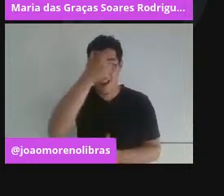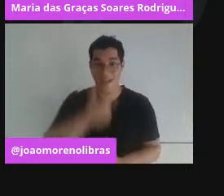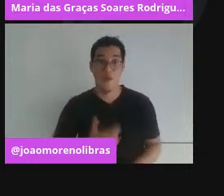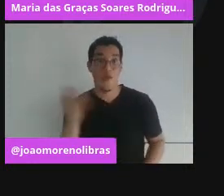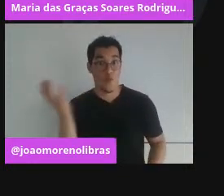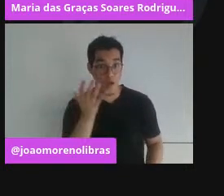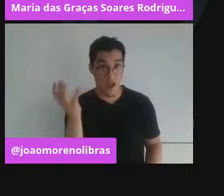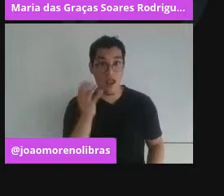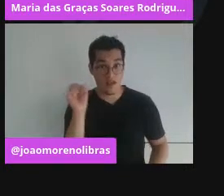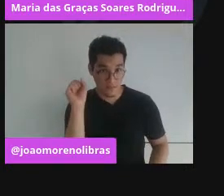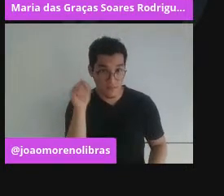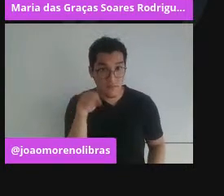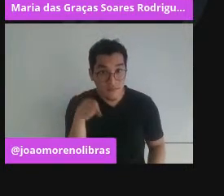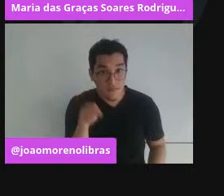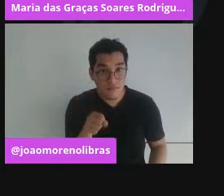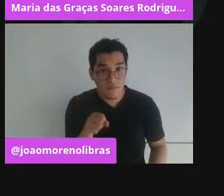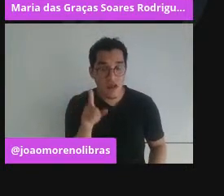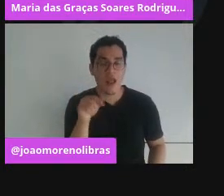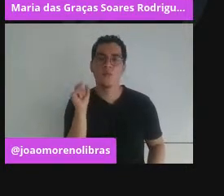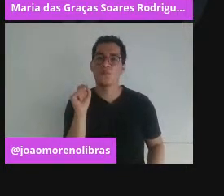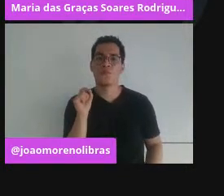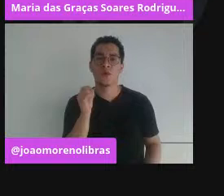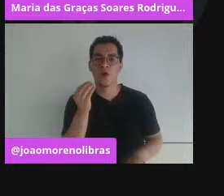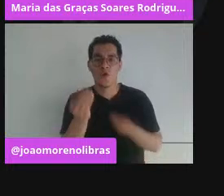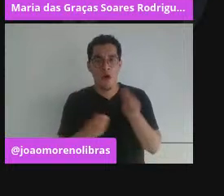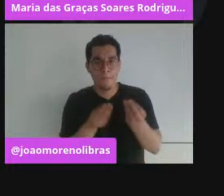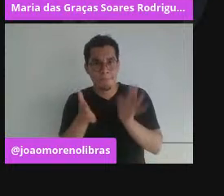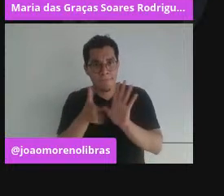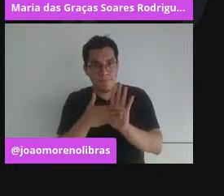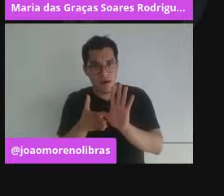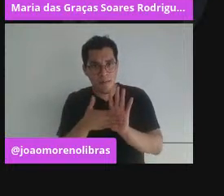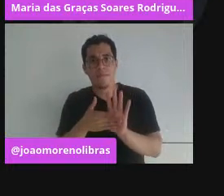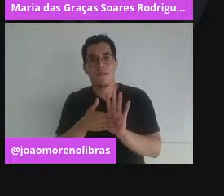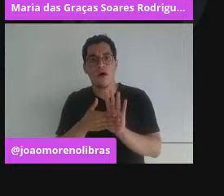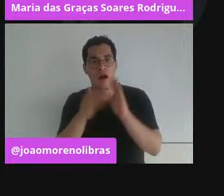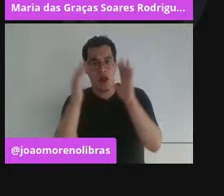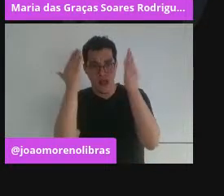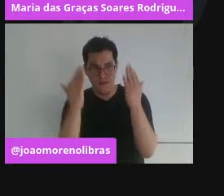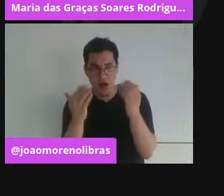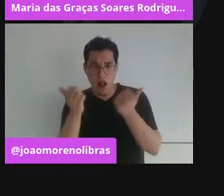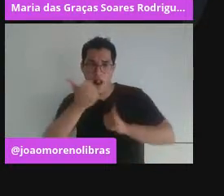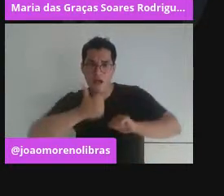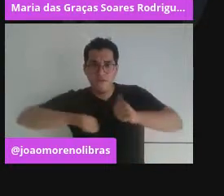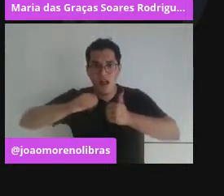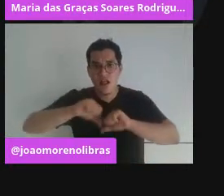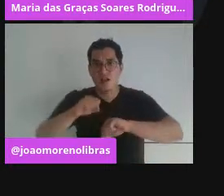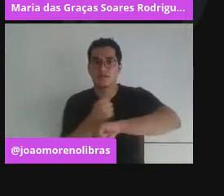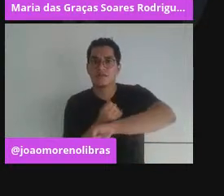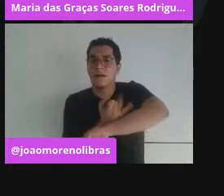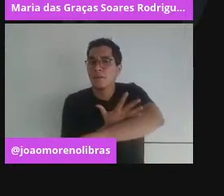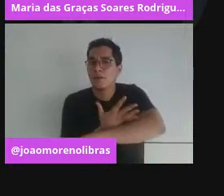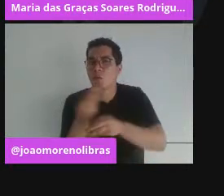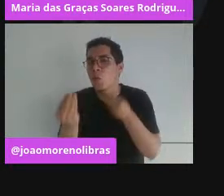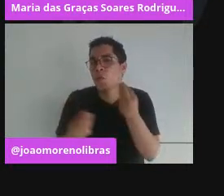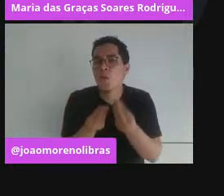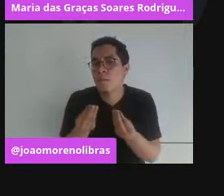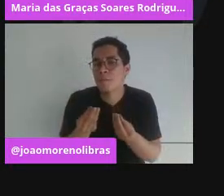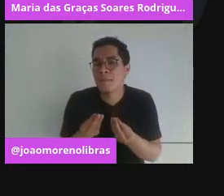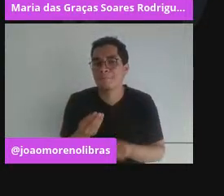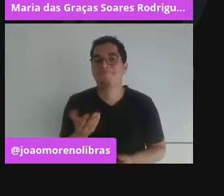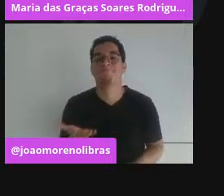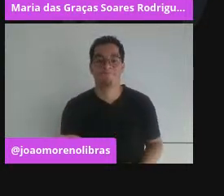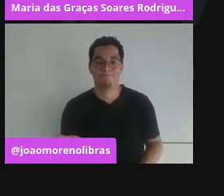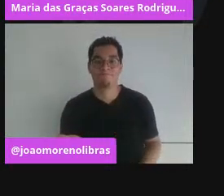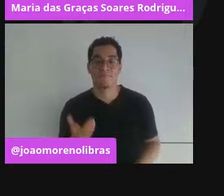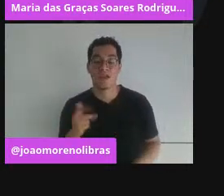certo? Ou seja, proceder à avaliação da emoção em função do seu ajuste a um objeto intencional. Assim como os